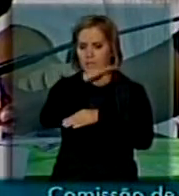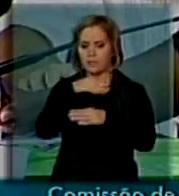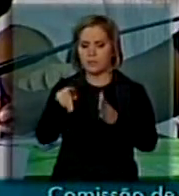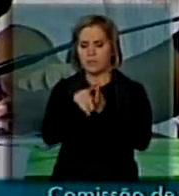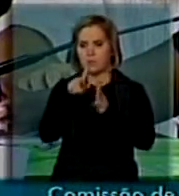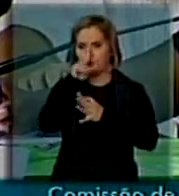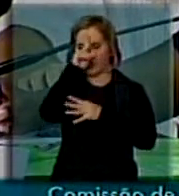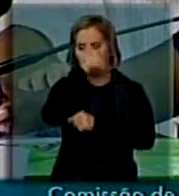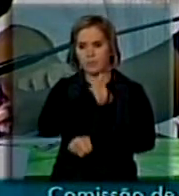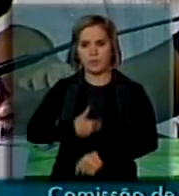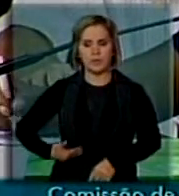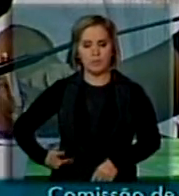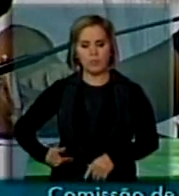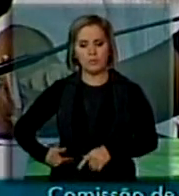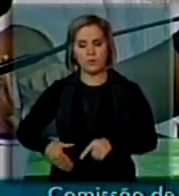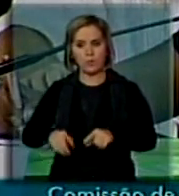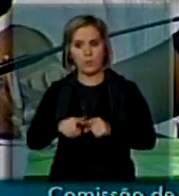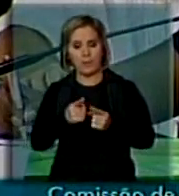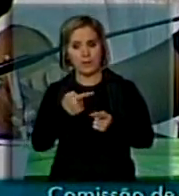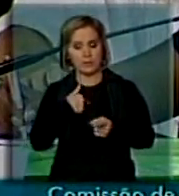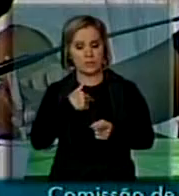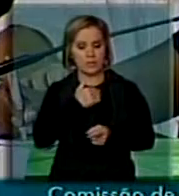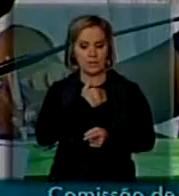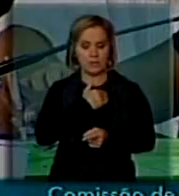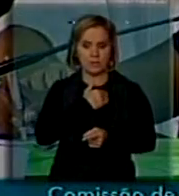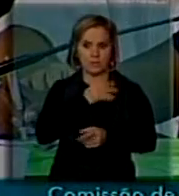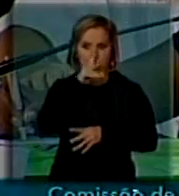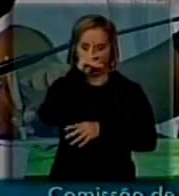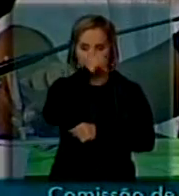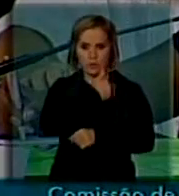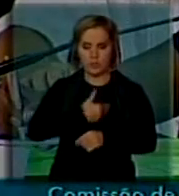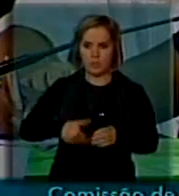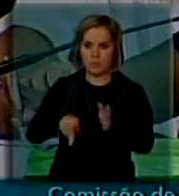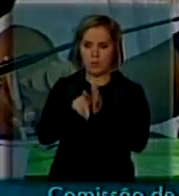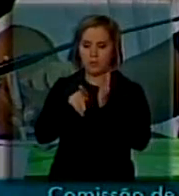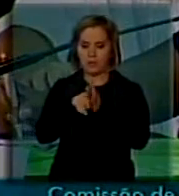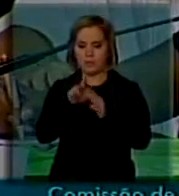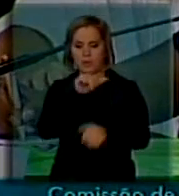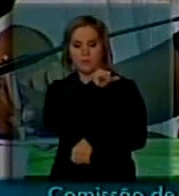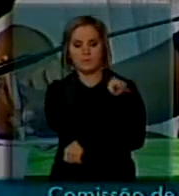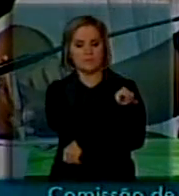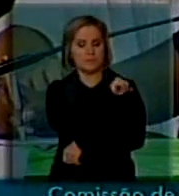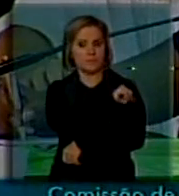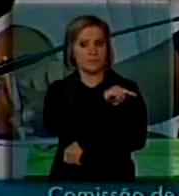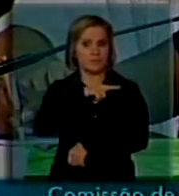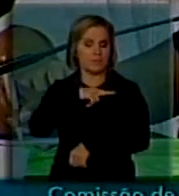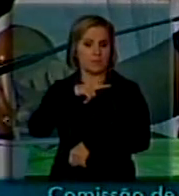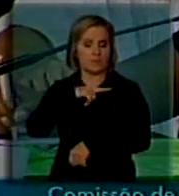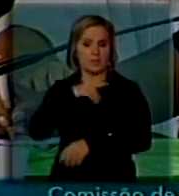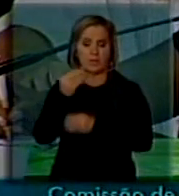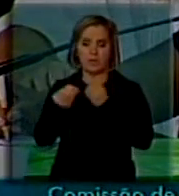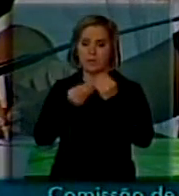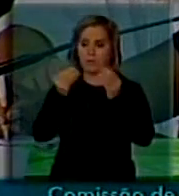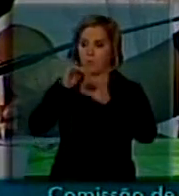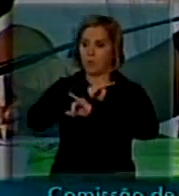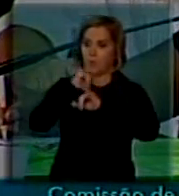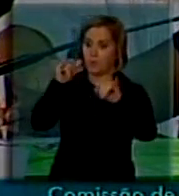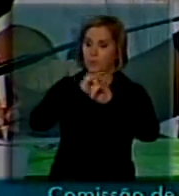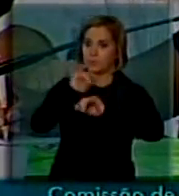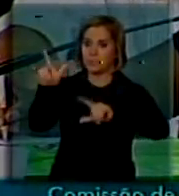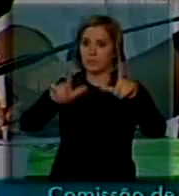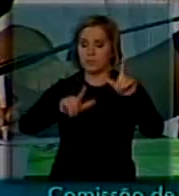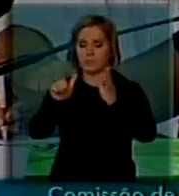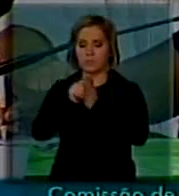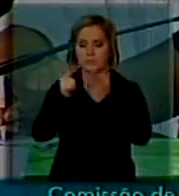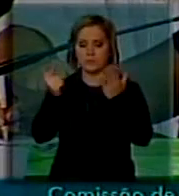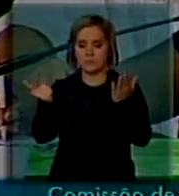tem sido pautado por essa elite do Rio de Janeiro, que tem como porta-voz os grandes veículos de comunicação, à frente